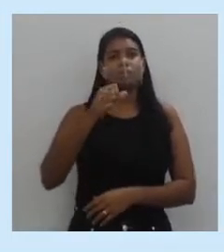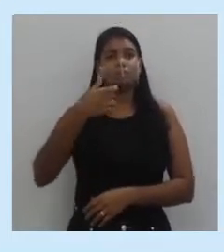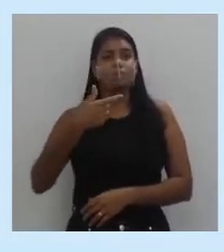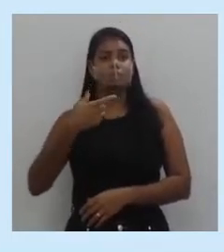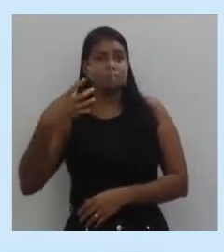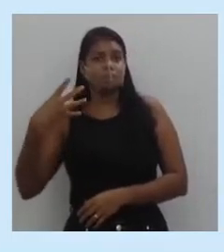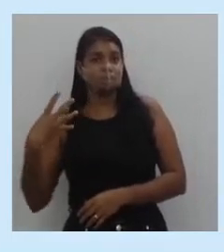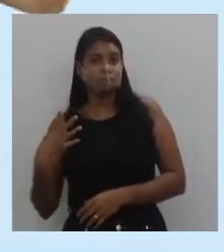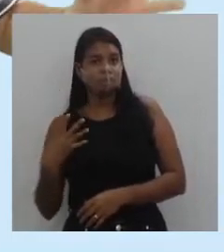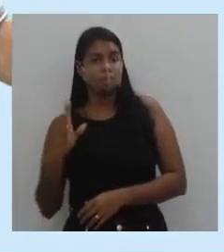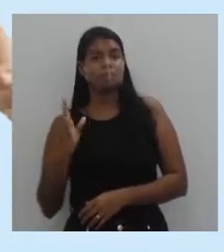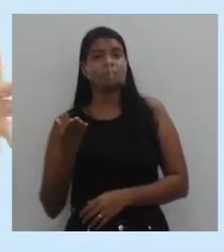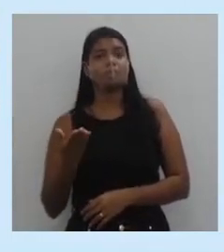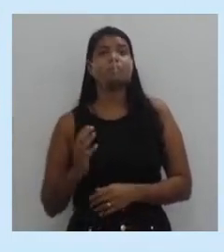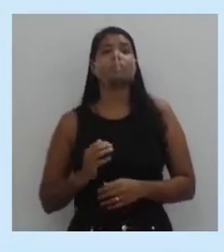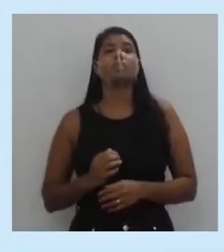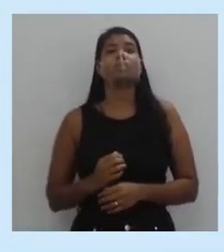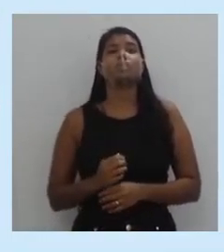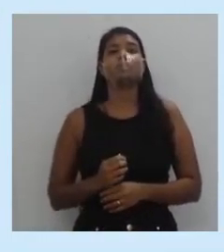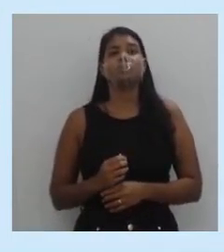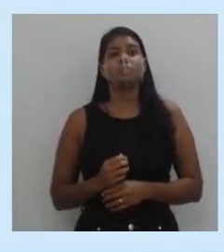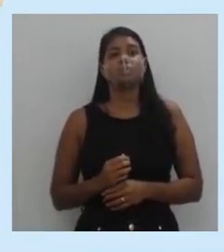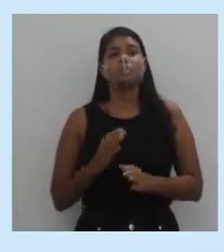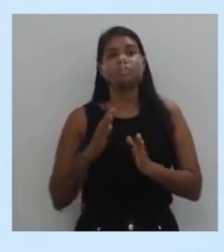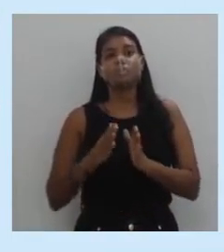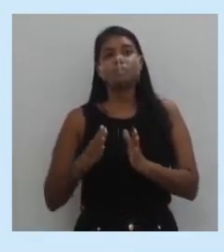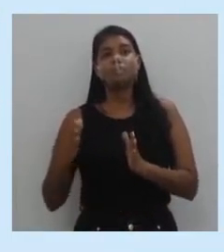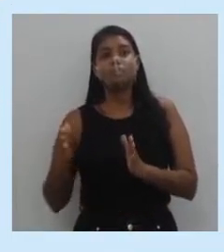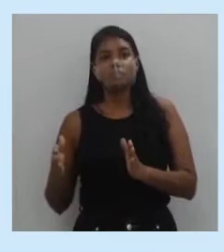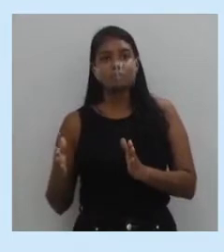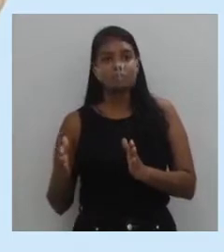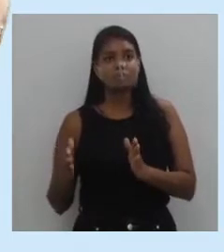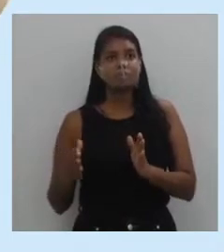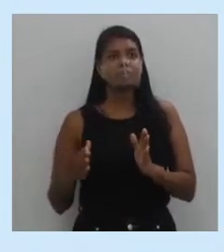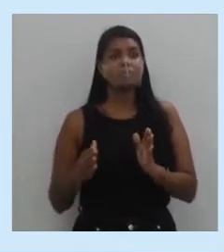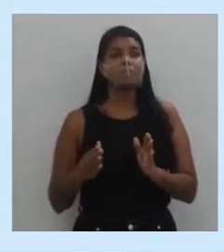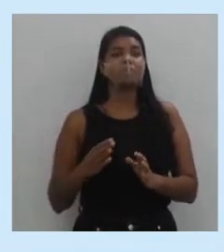1824. Então, no período monárquico aí, havia